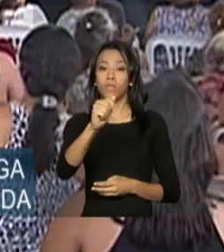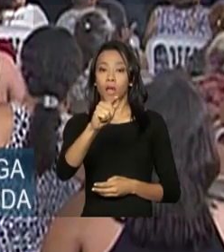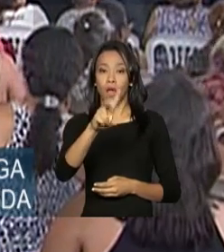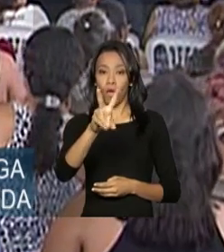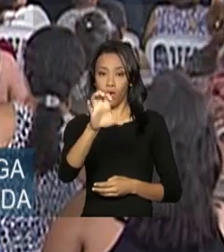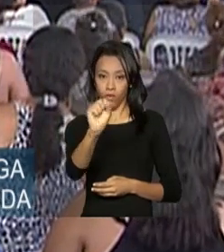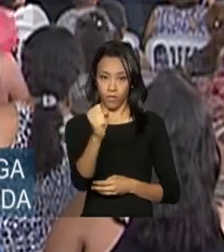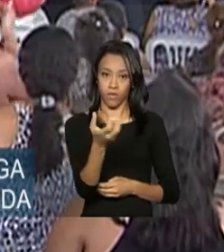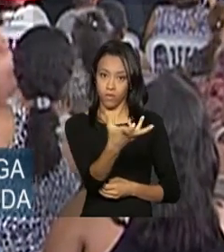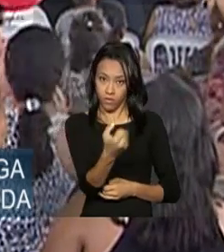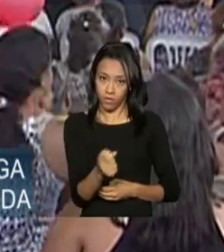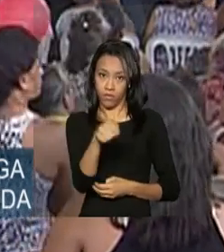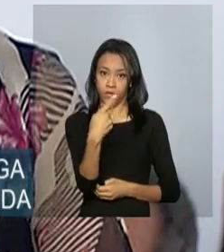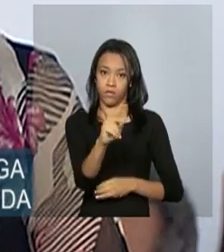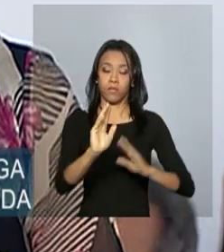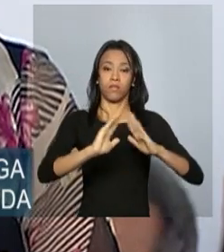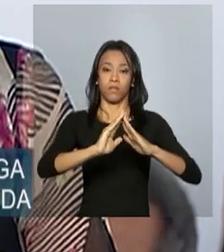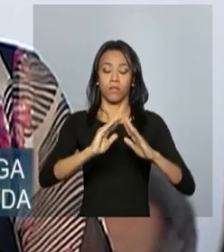gente,